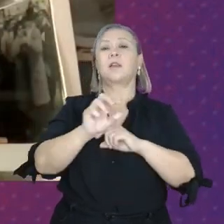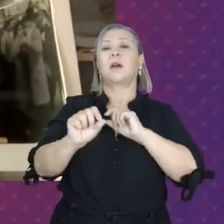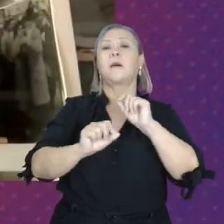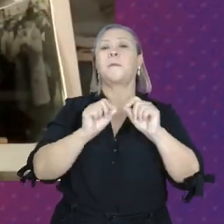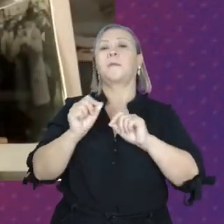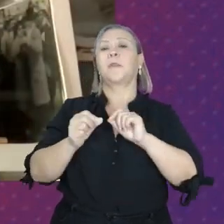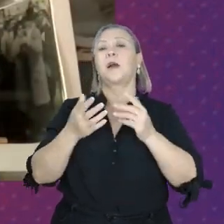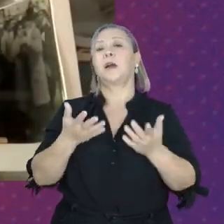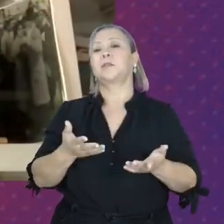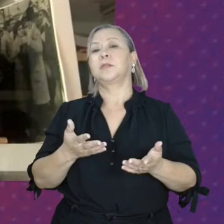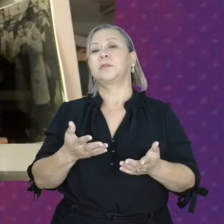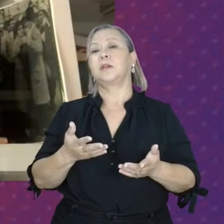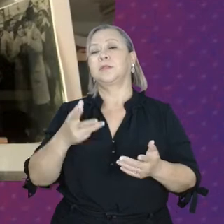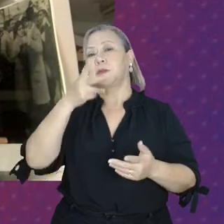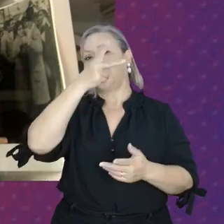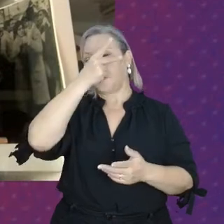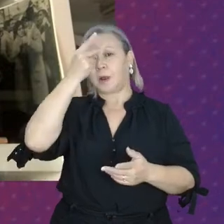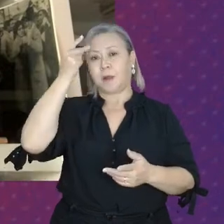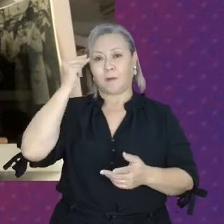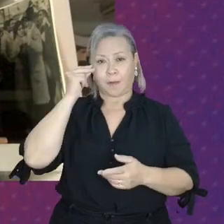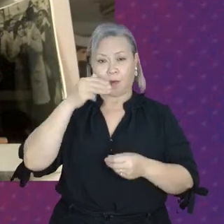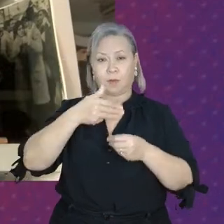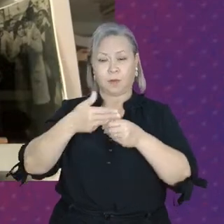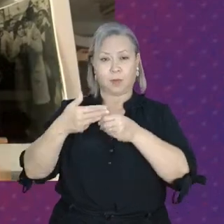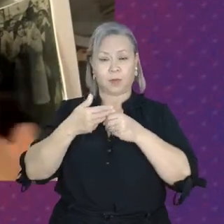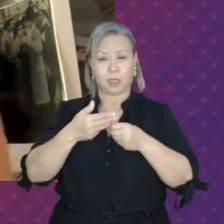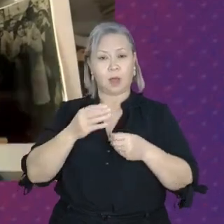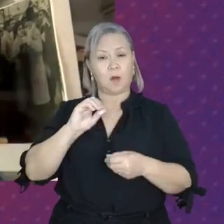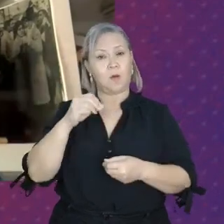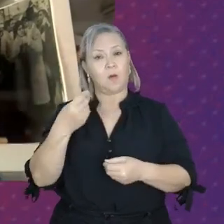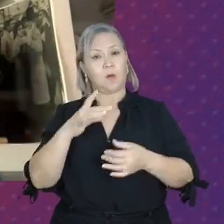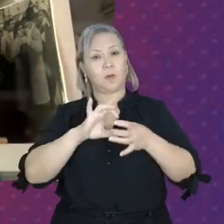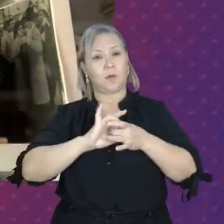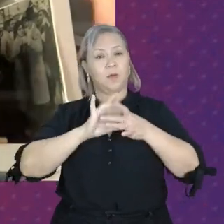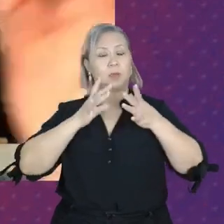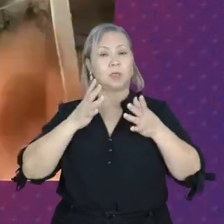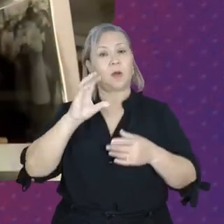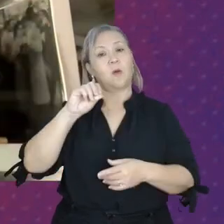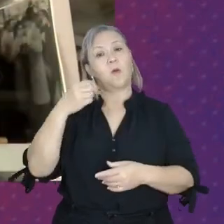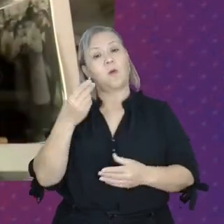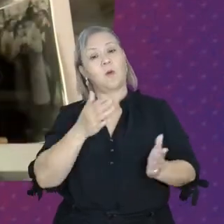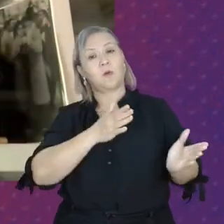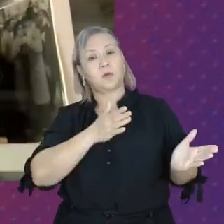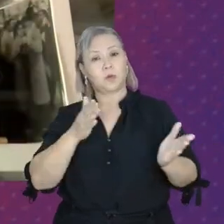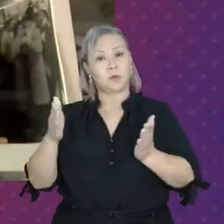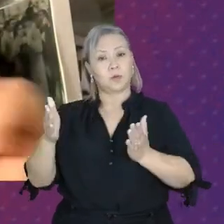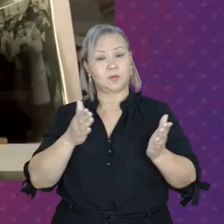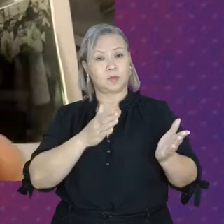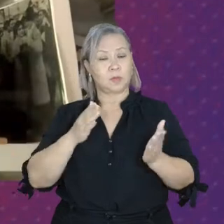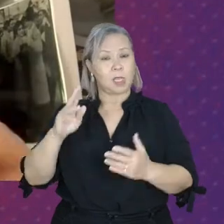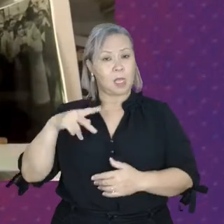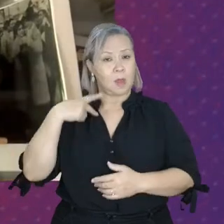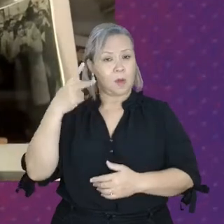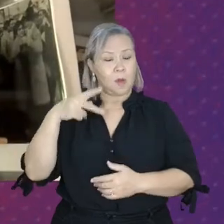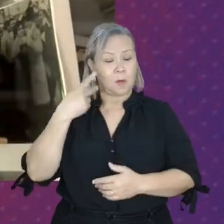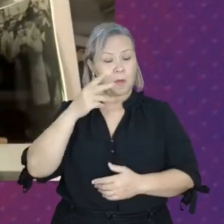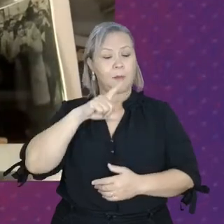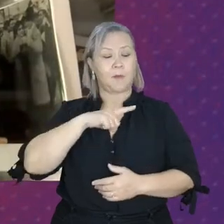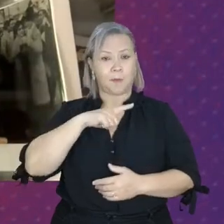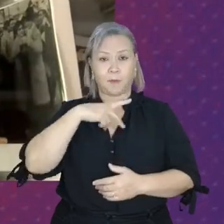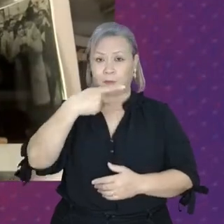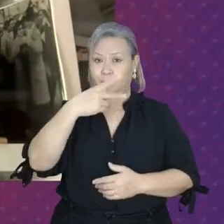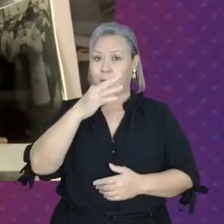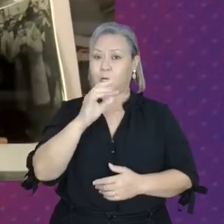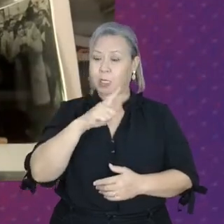municipais, seja na democratização dos mandatos nos parlamentos. O PT teve essa